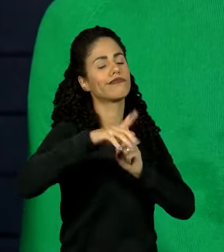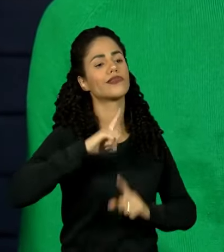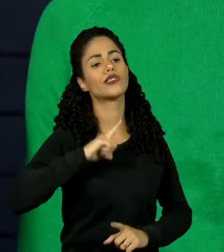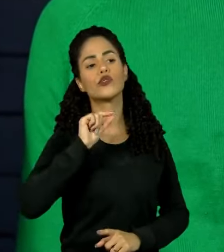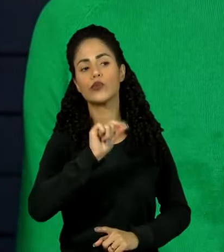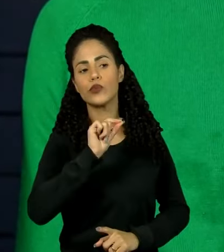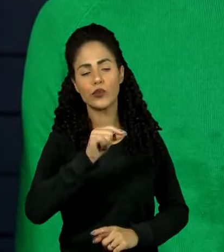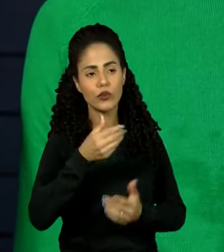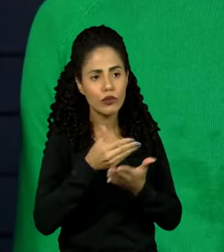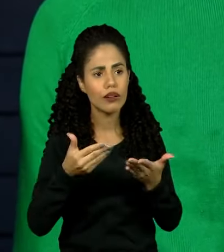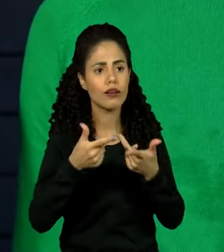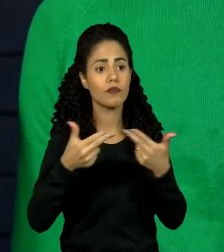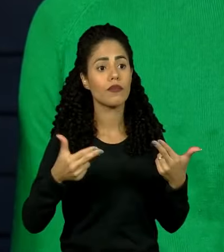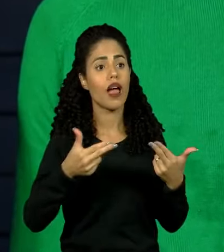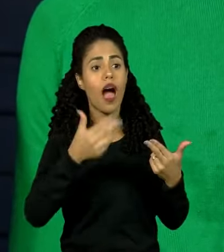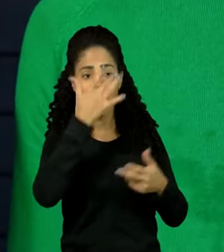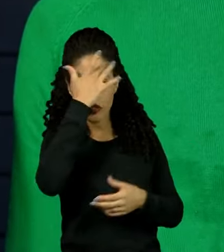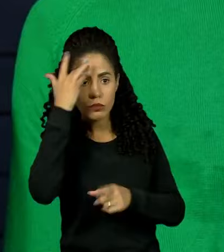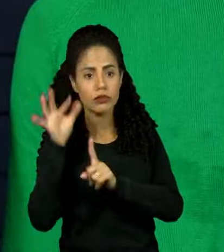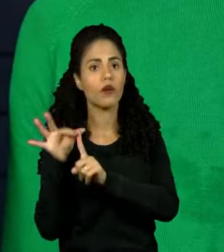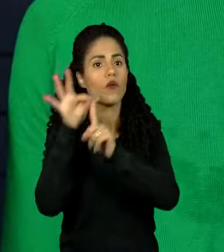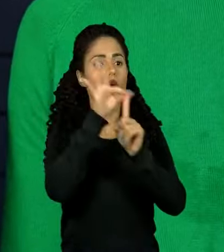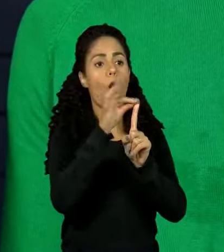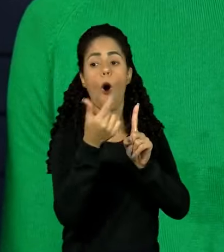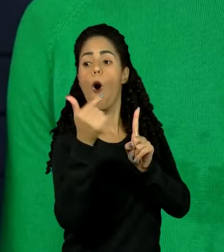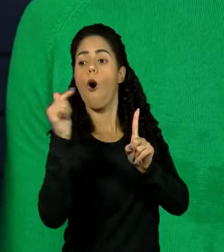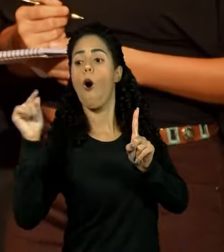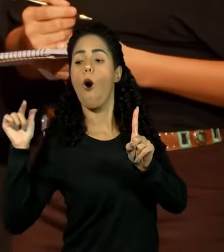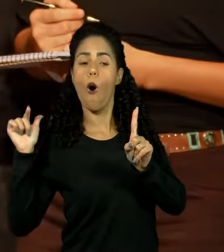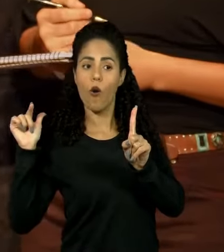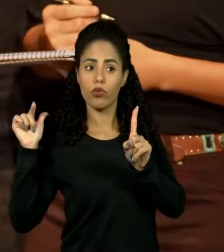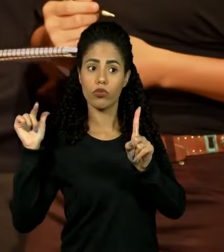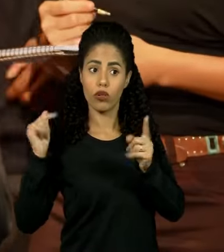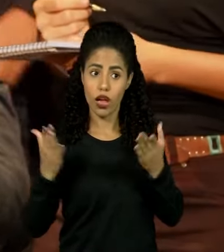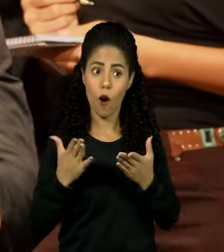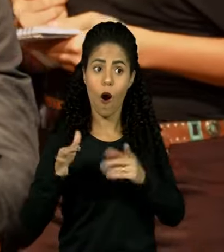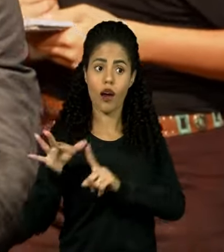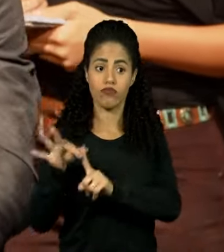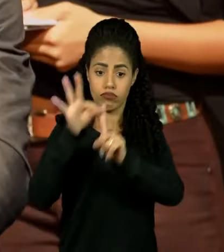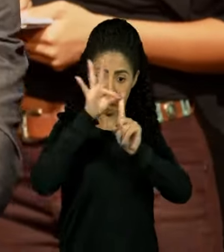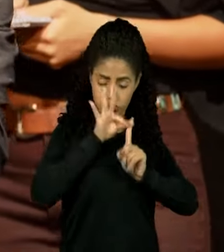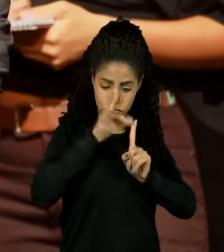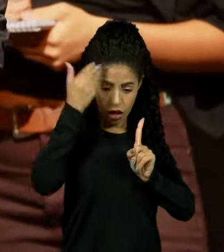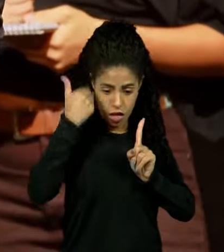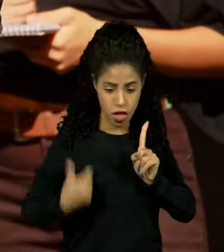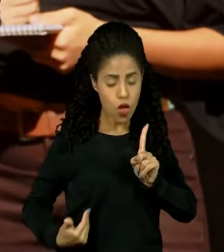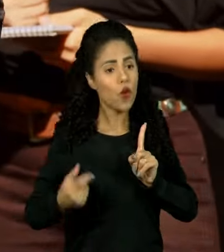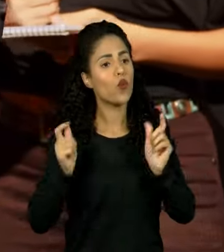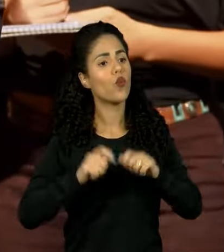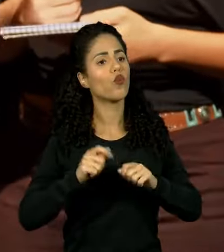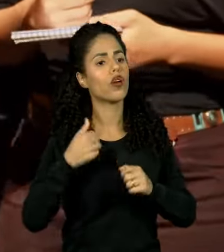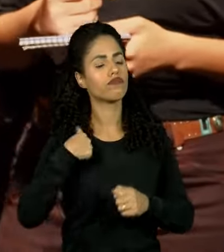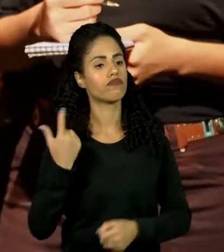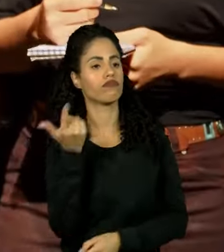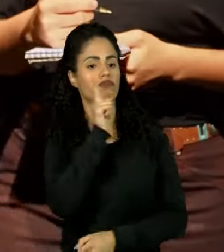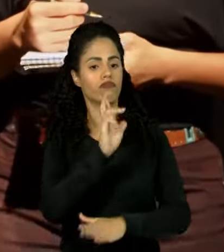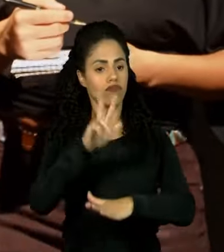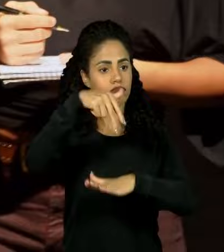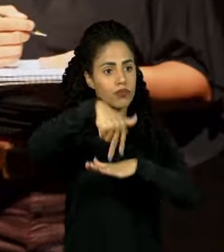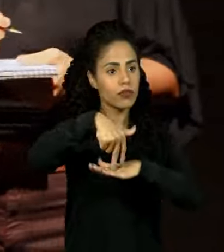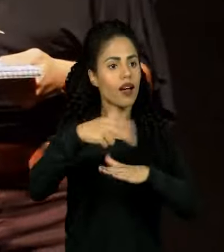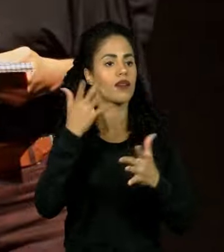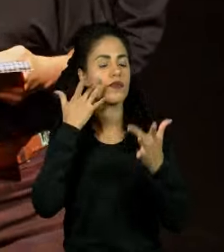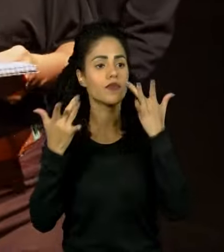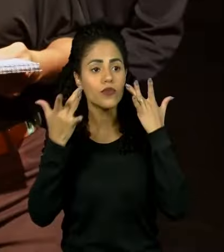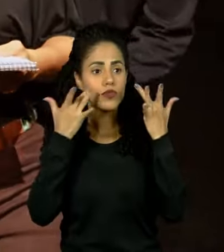eh os protagonistas são outros então quando a gente traz eh esse protagonismo pro pro